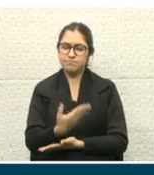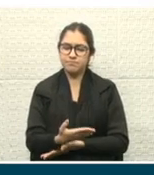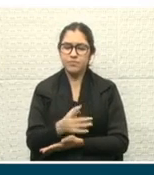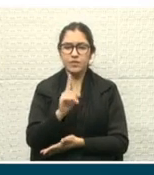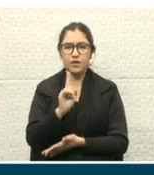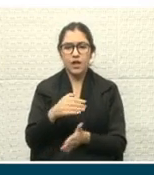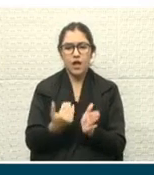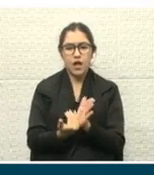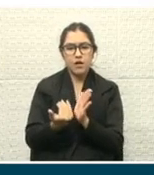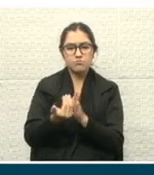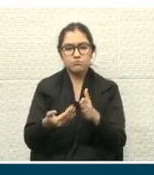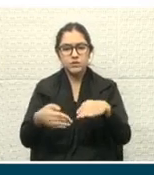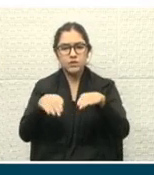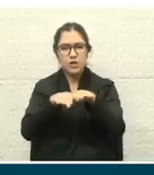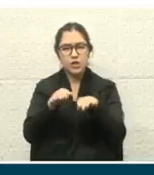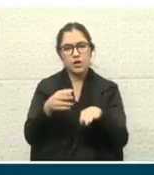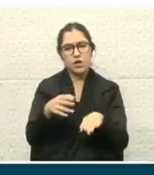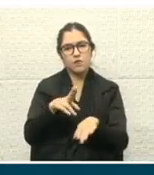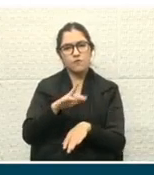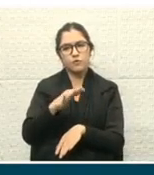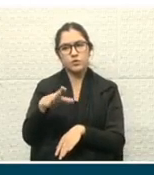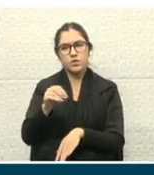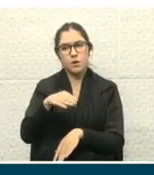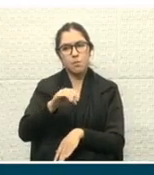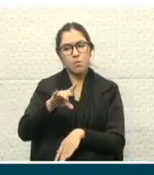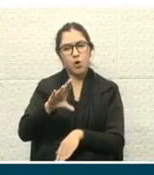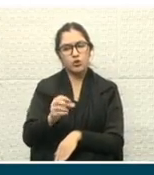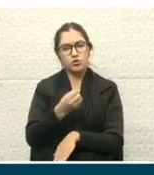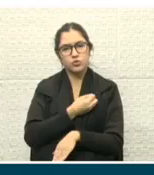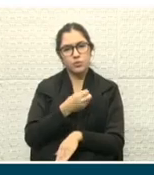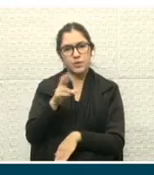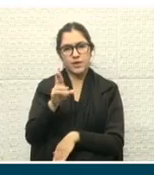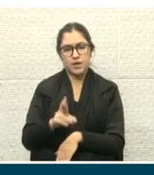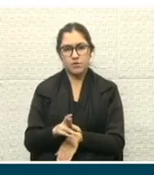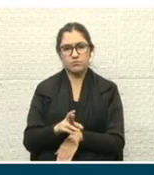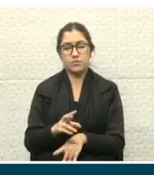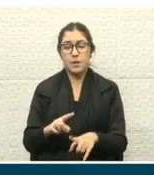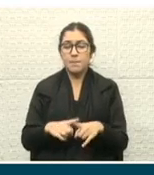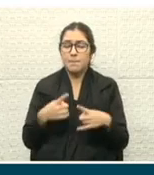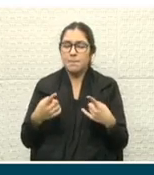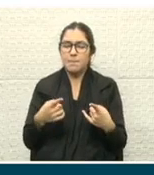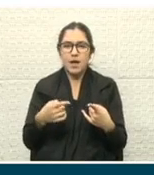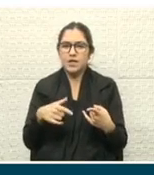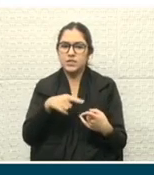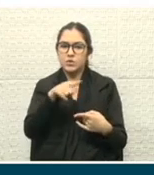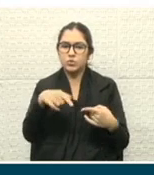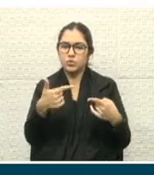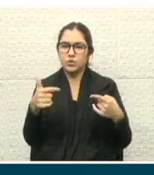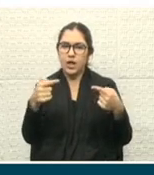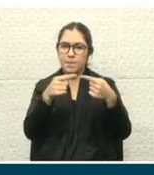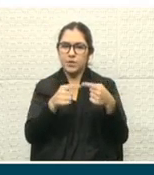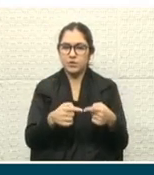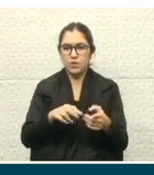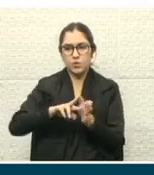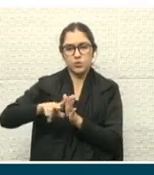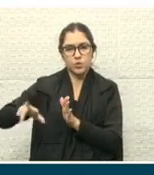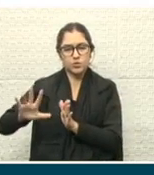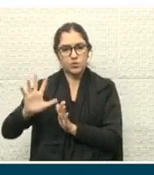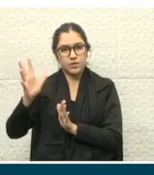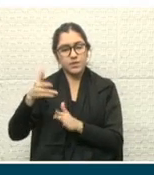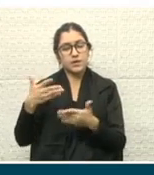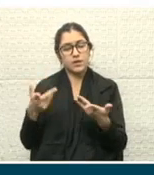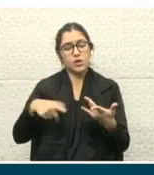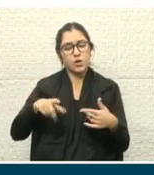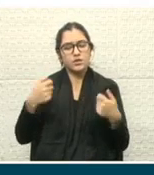vai ser equivalente àquela função módulo dos números reais. Mas isso não se aplica aos demais casos. Por isso que